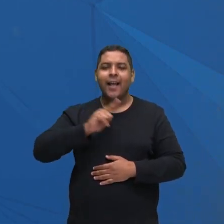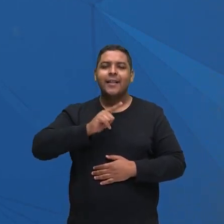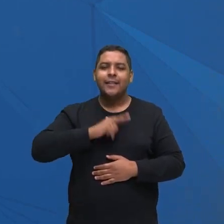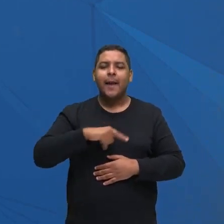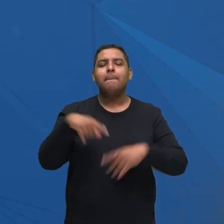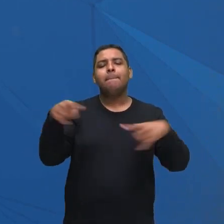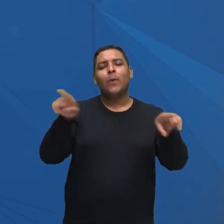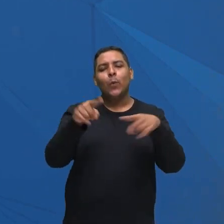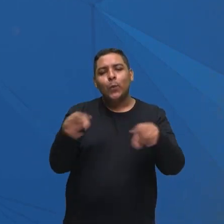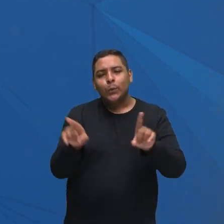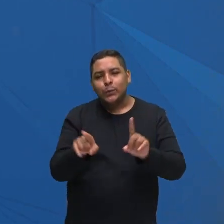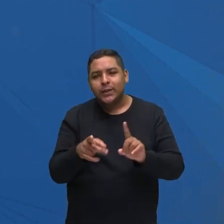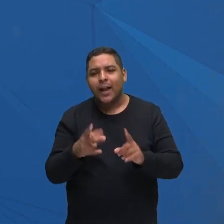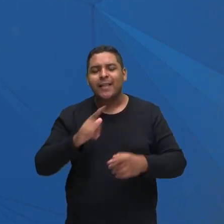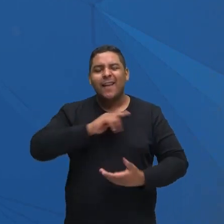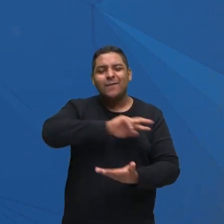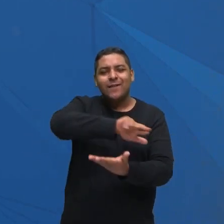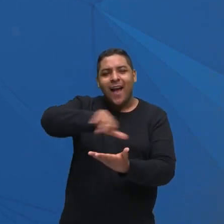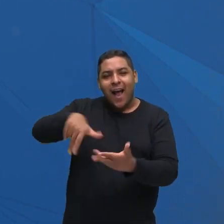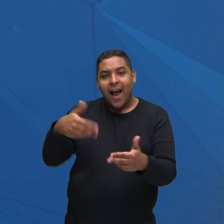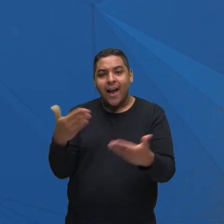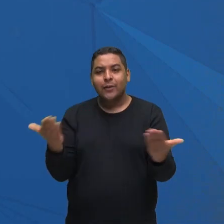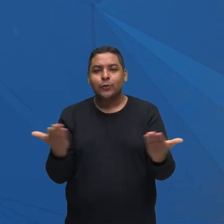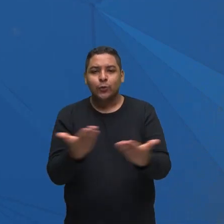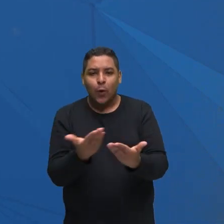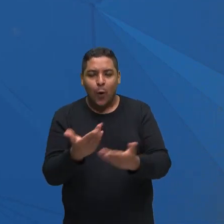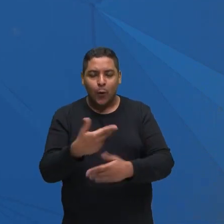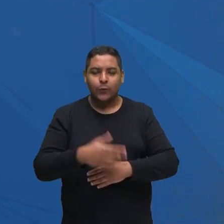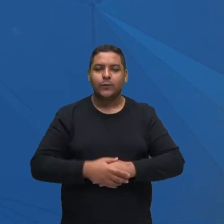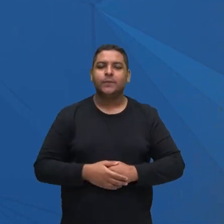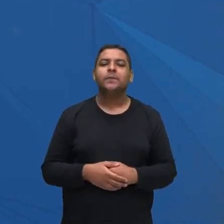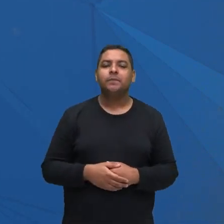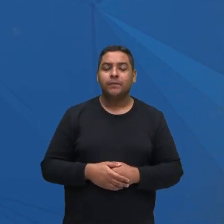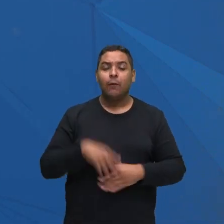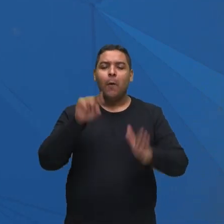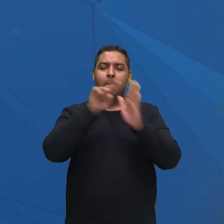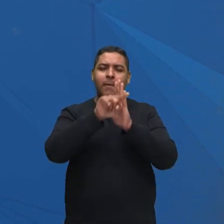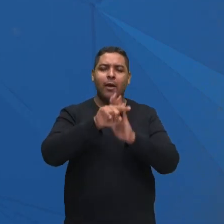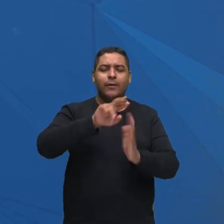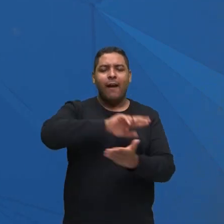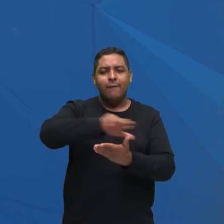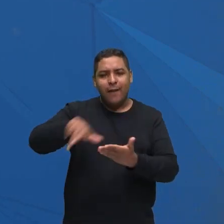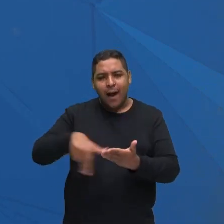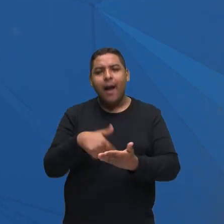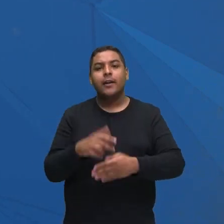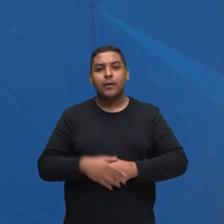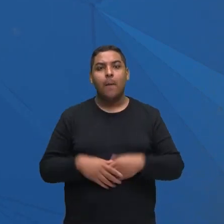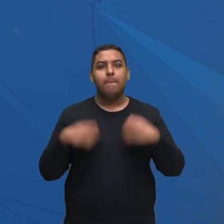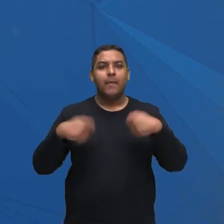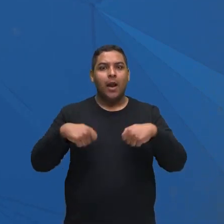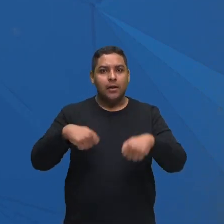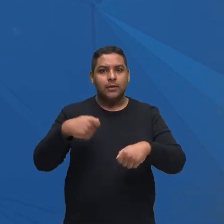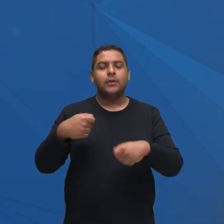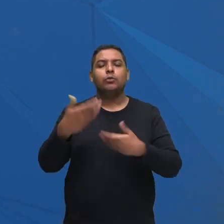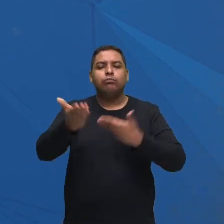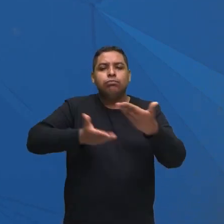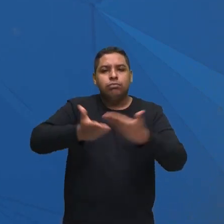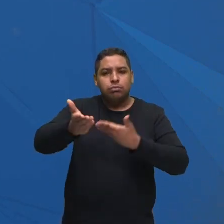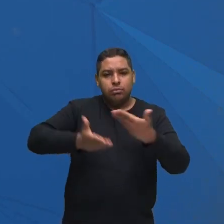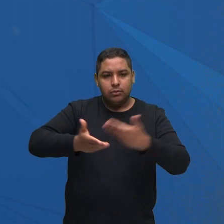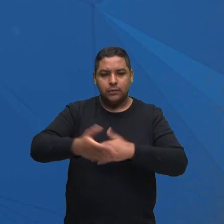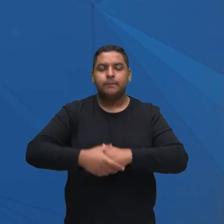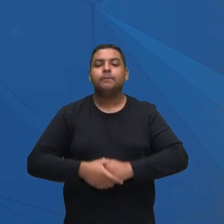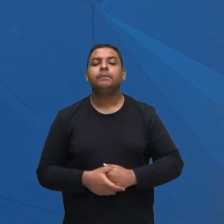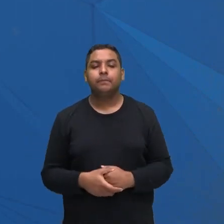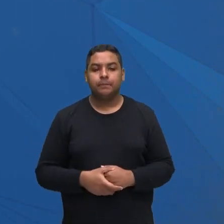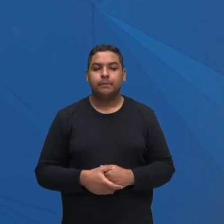a gente tem um monte de coisa hoje e eu vou perguntar muitas coisas para vocês e eu preciso que vocês participem. Então, vamos fechar